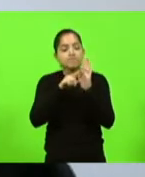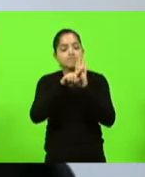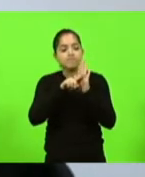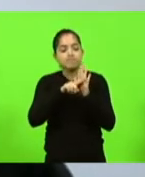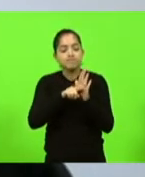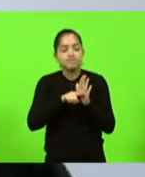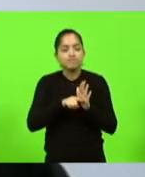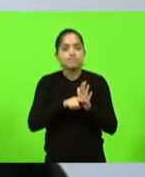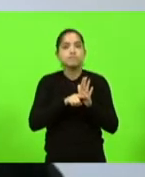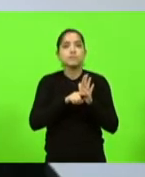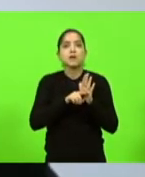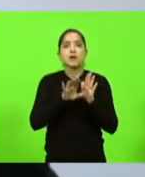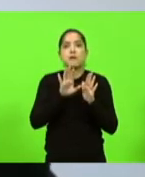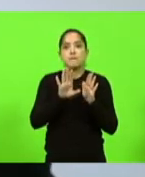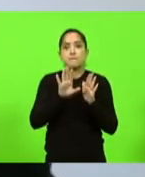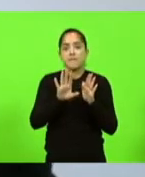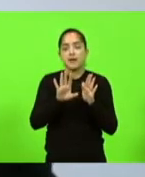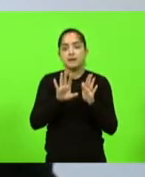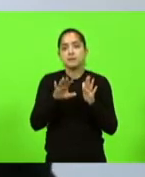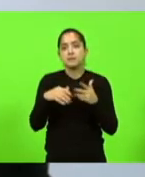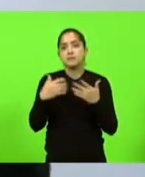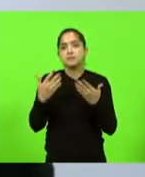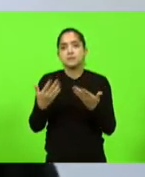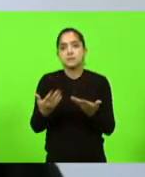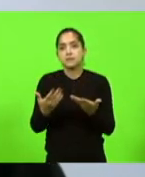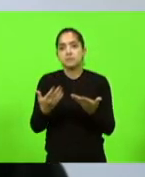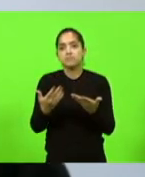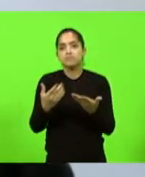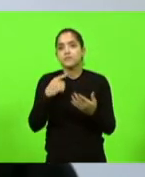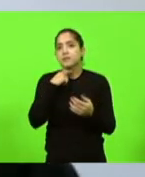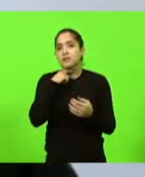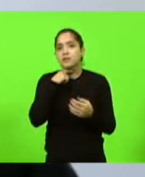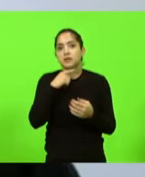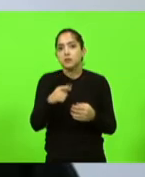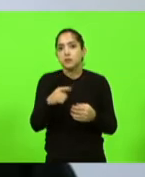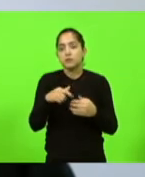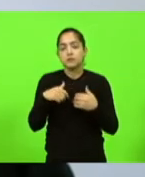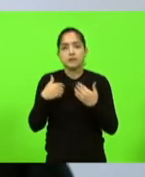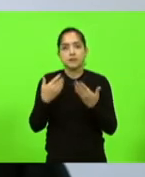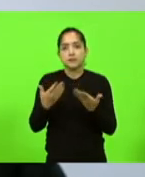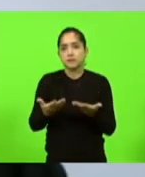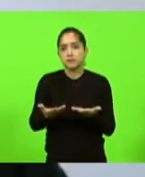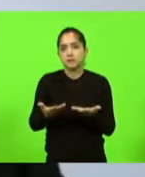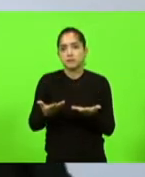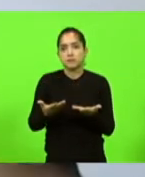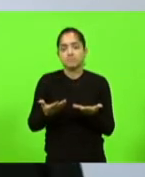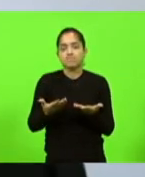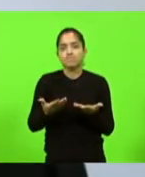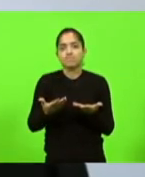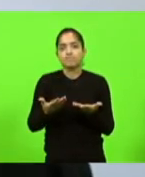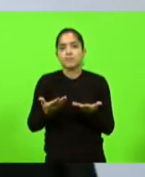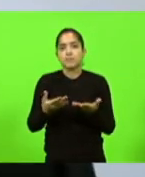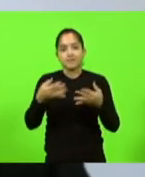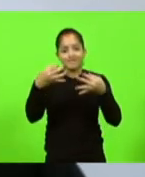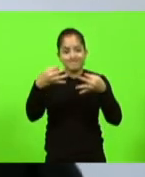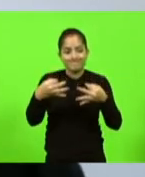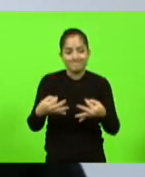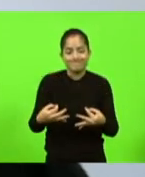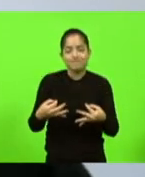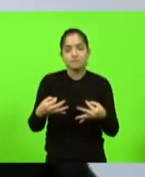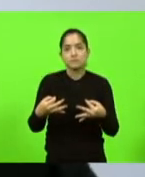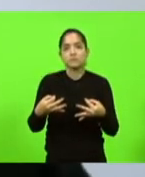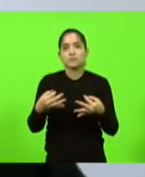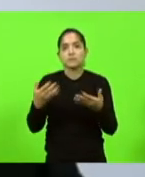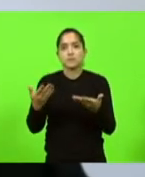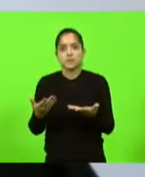só que é algo que a gente não consegue ainda ter um encaminhamento adequado. Por quê?